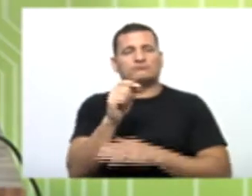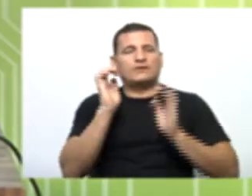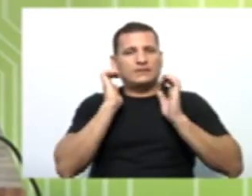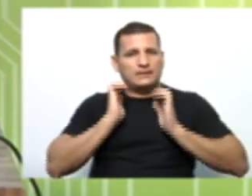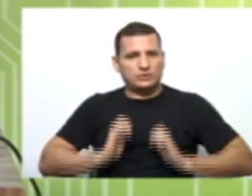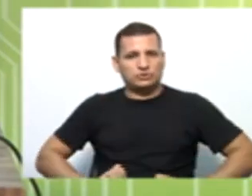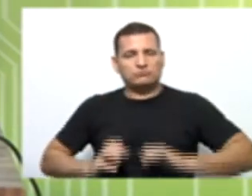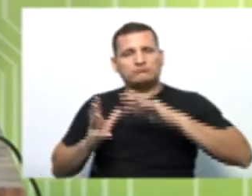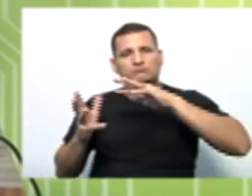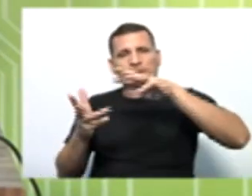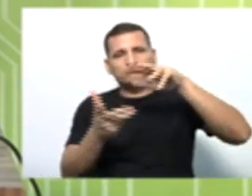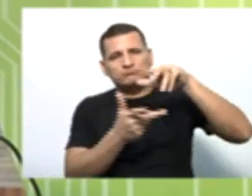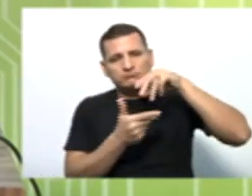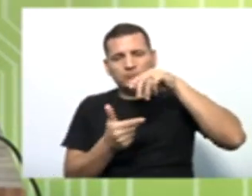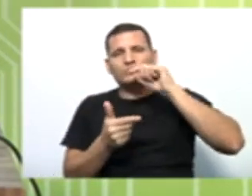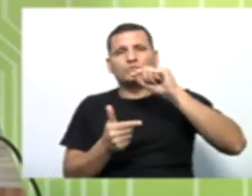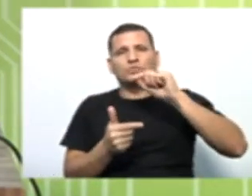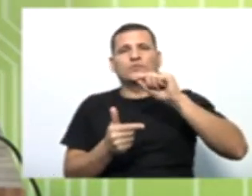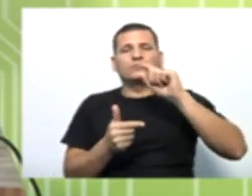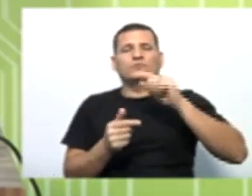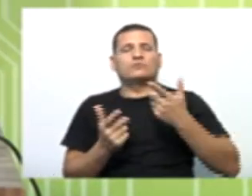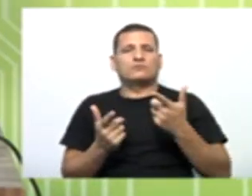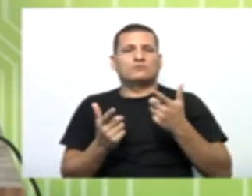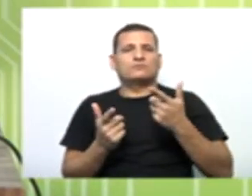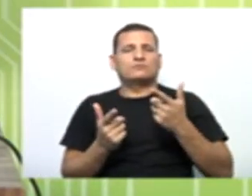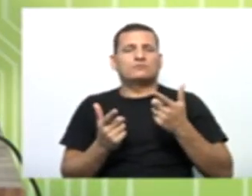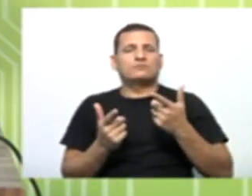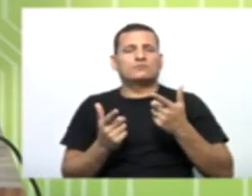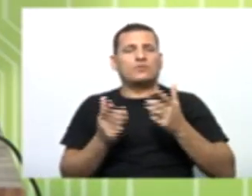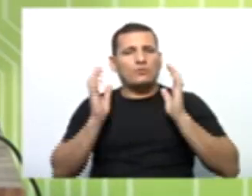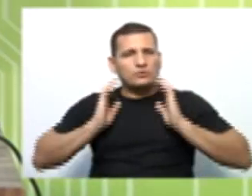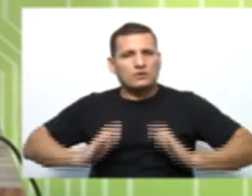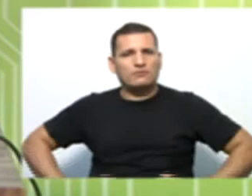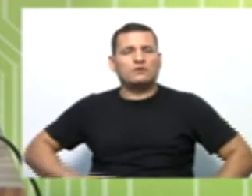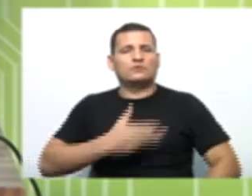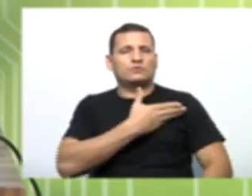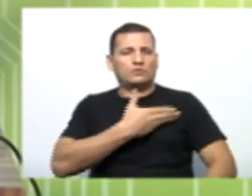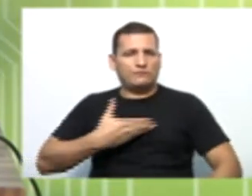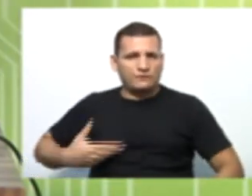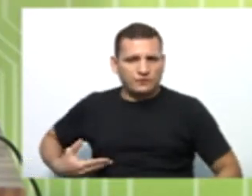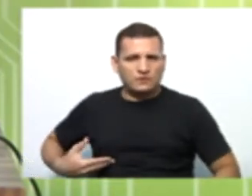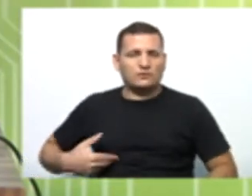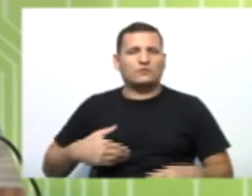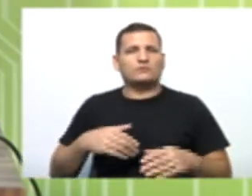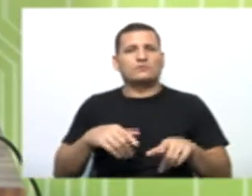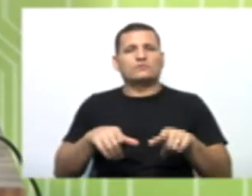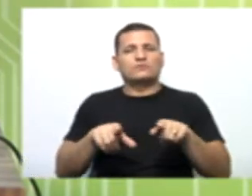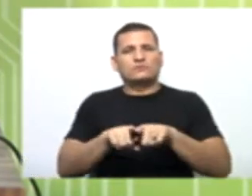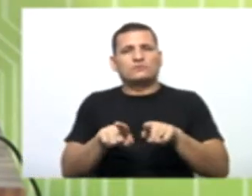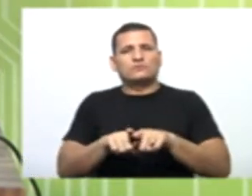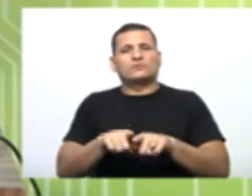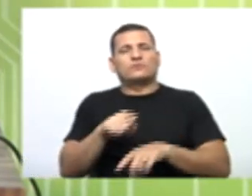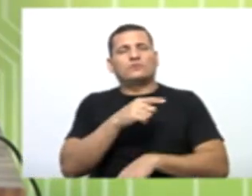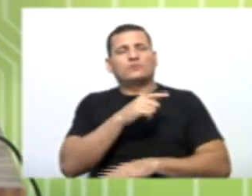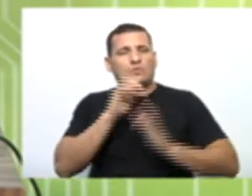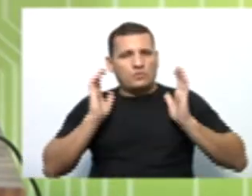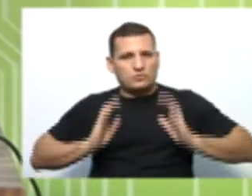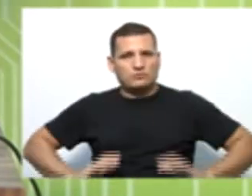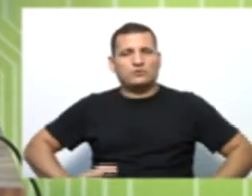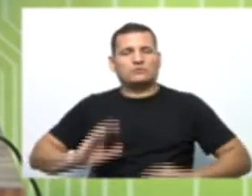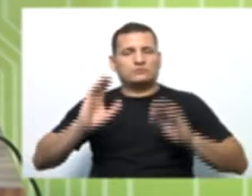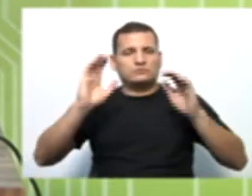iria conduzir a conduta dos governos e que deveria conduzir a conduta dos cidadãos. Então,